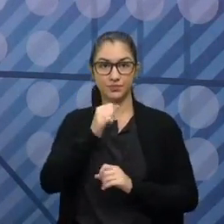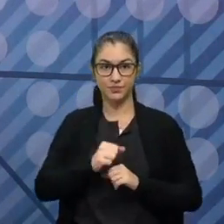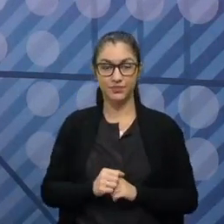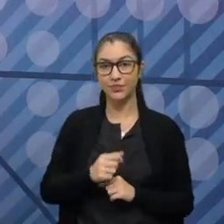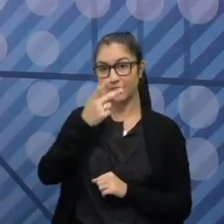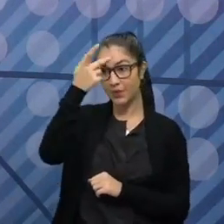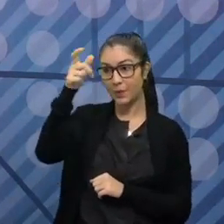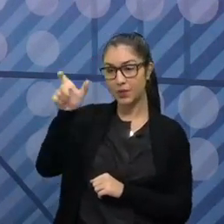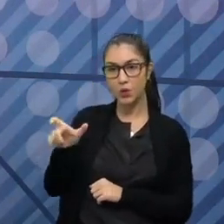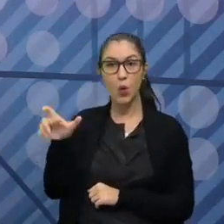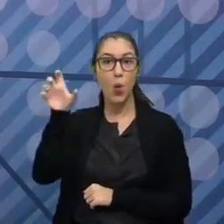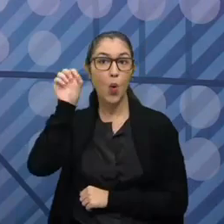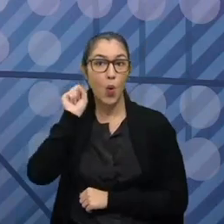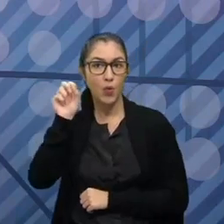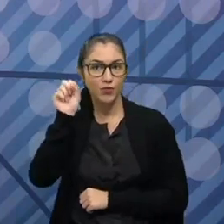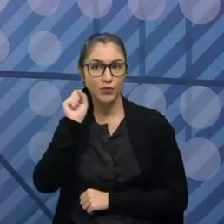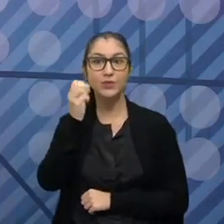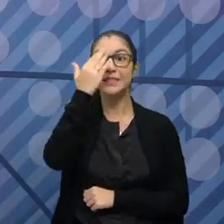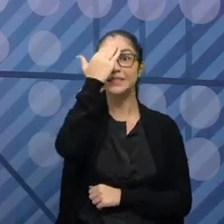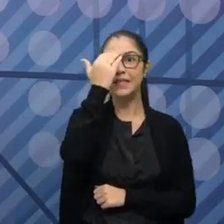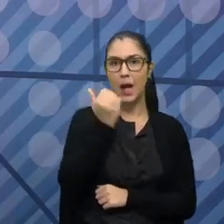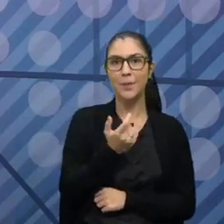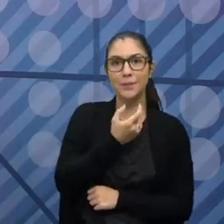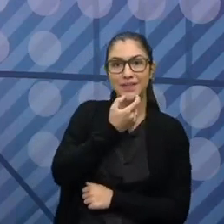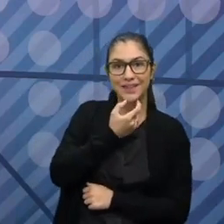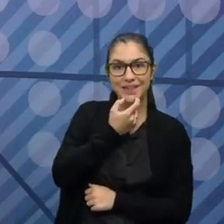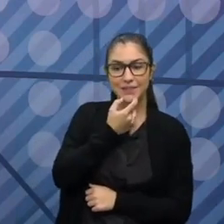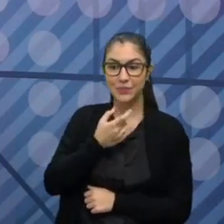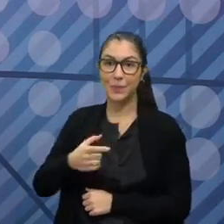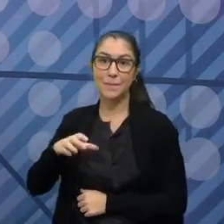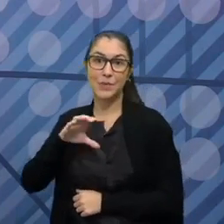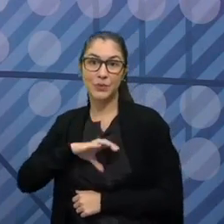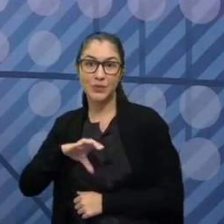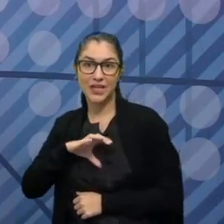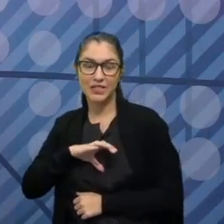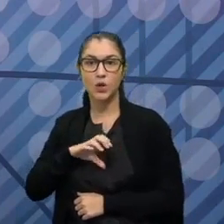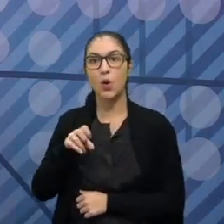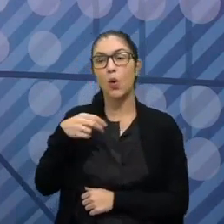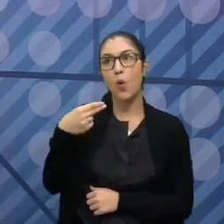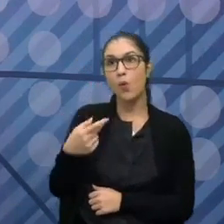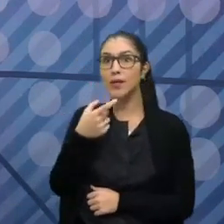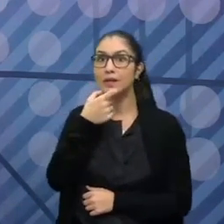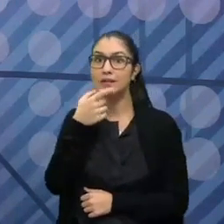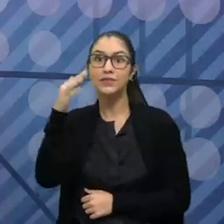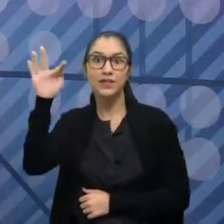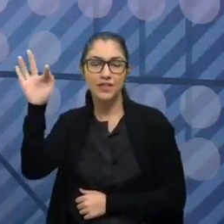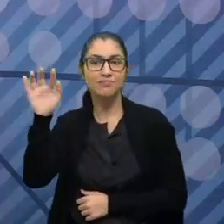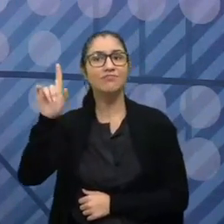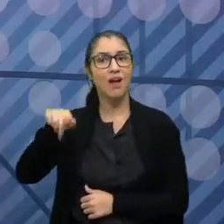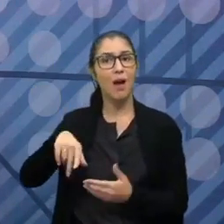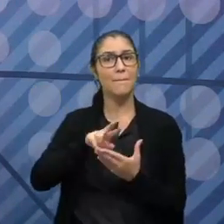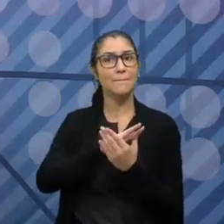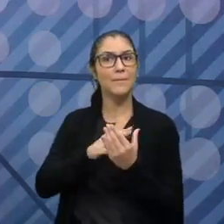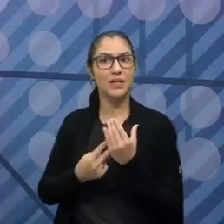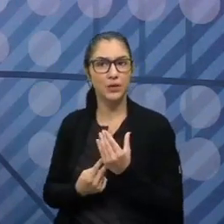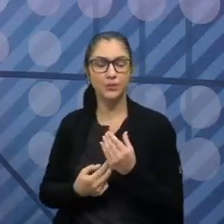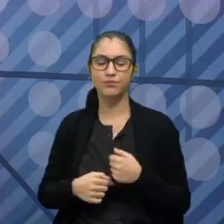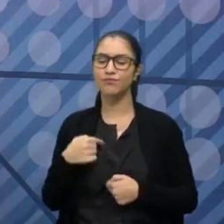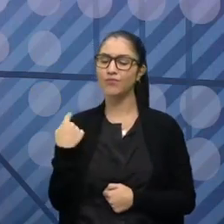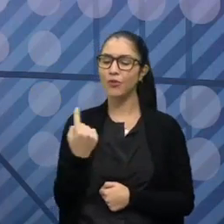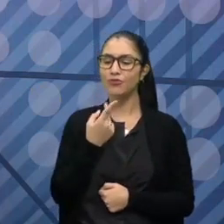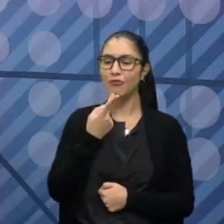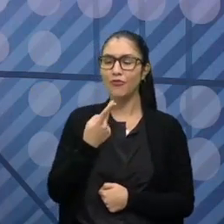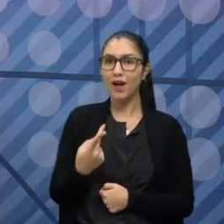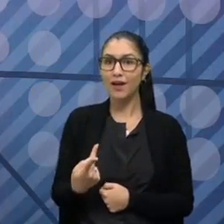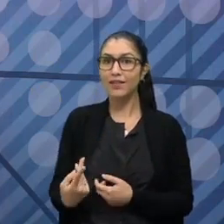uma pessoa ouvinte que tenha domínio do inglês e do português ou do inglês e do francês, ela é bilíngue. Quando nós